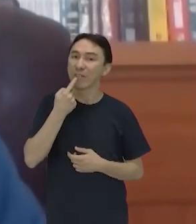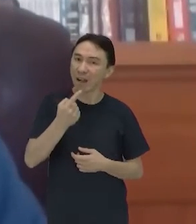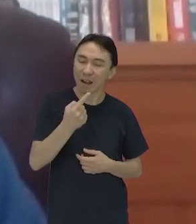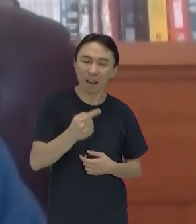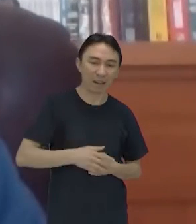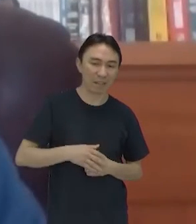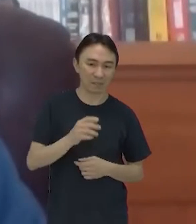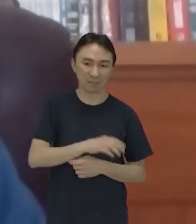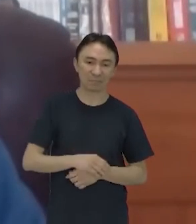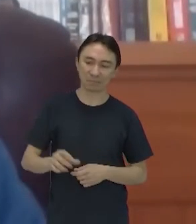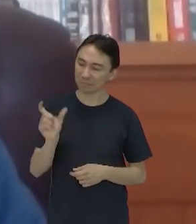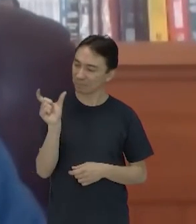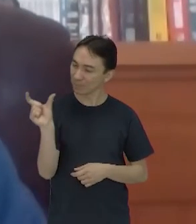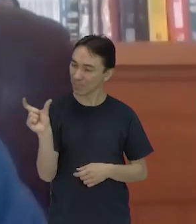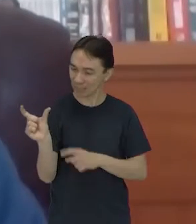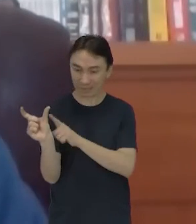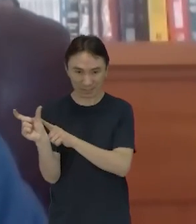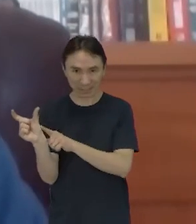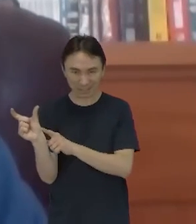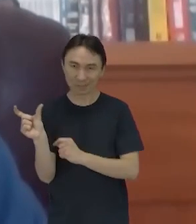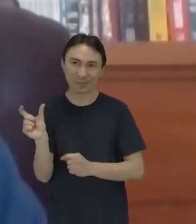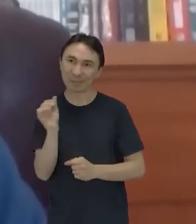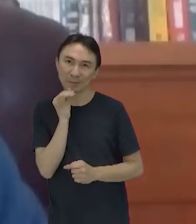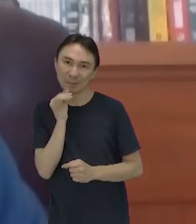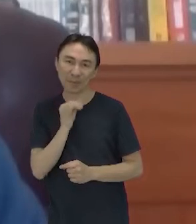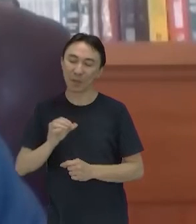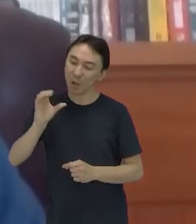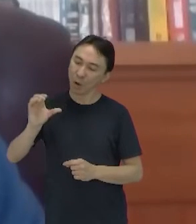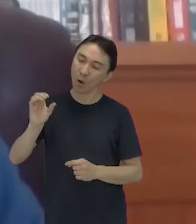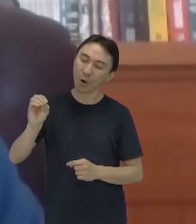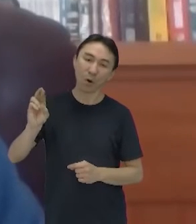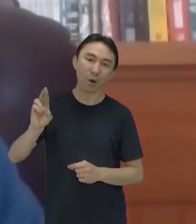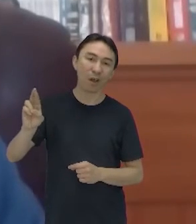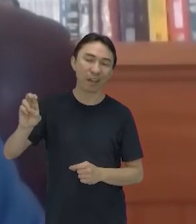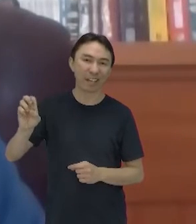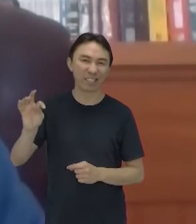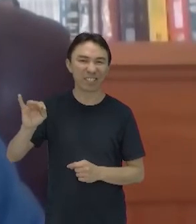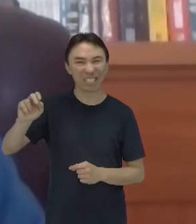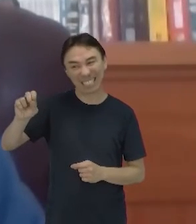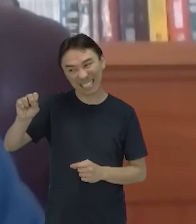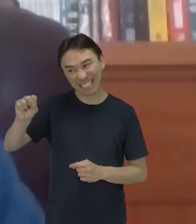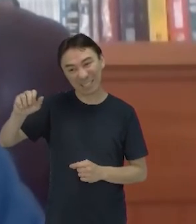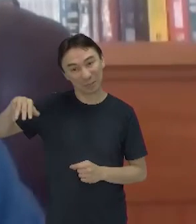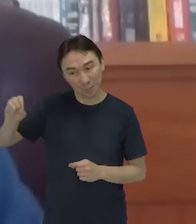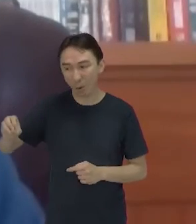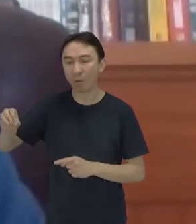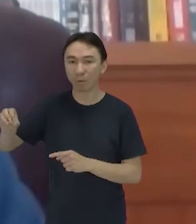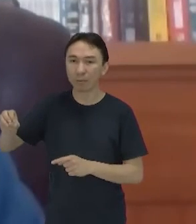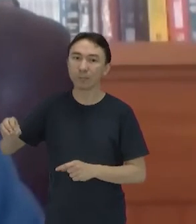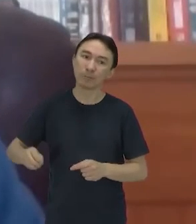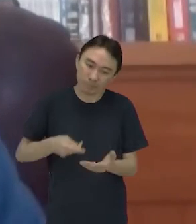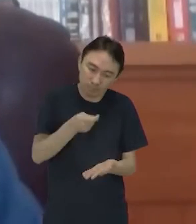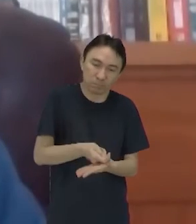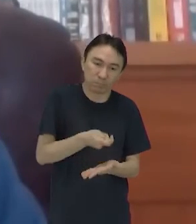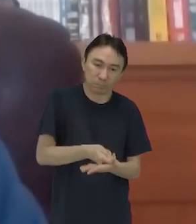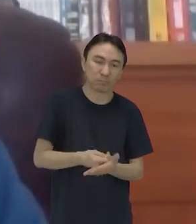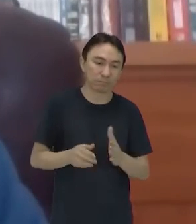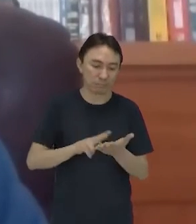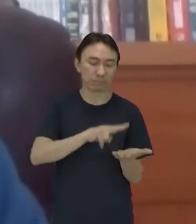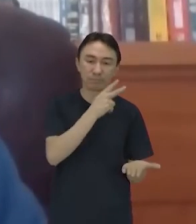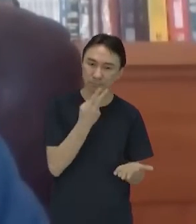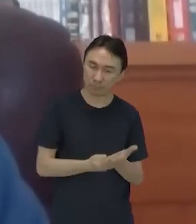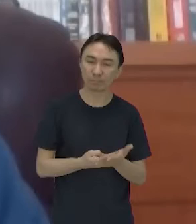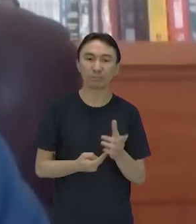é que eles falem corretíssimo em português. If they speak correctly in English, they should speak correctly in